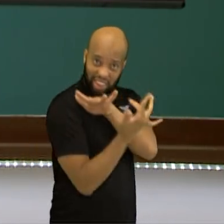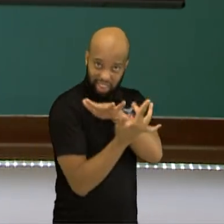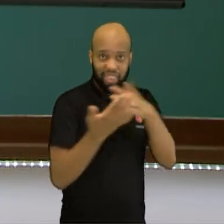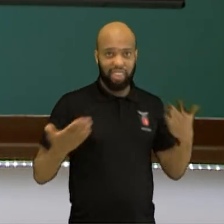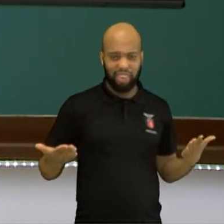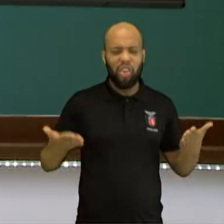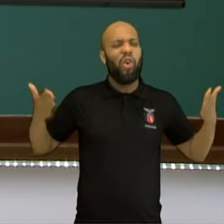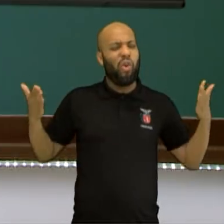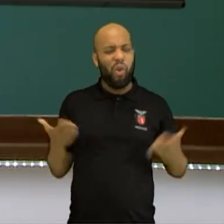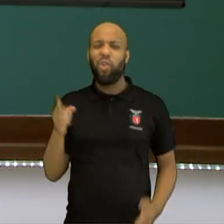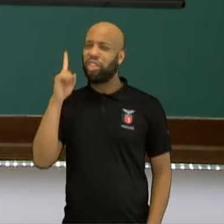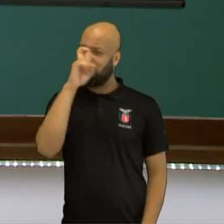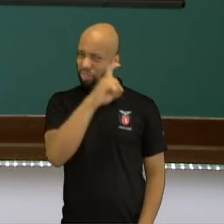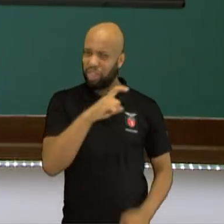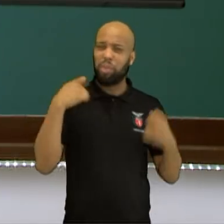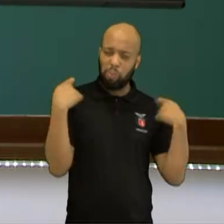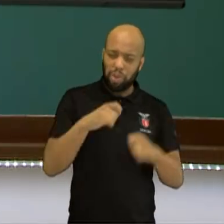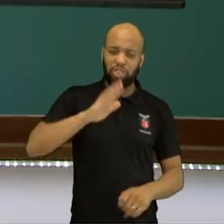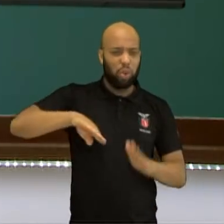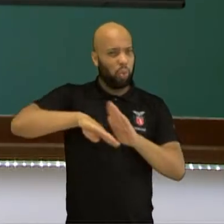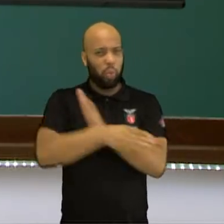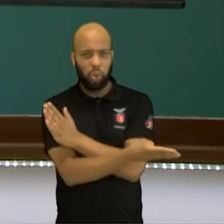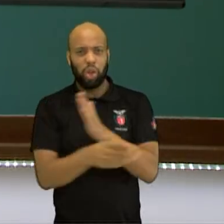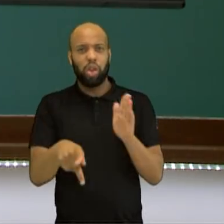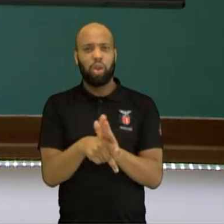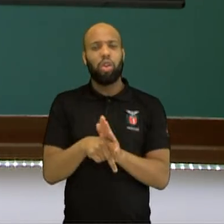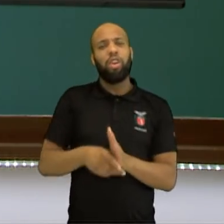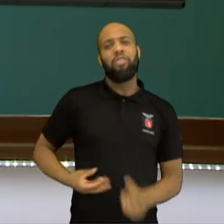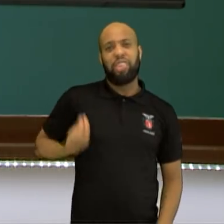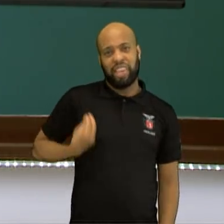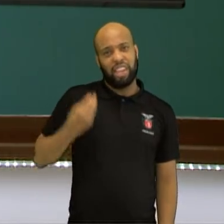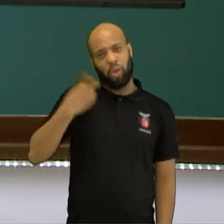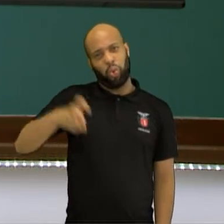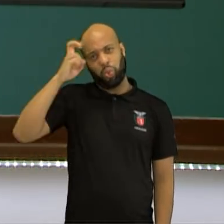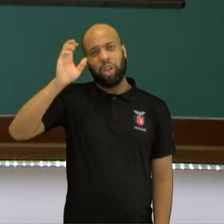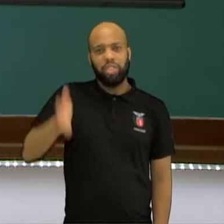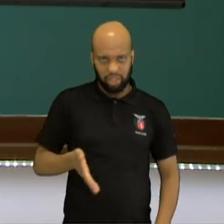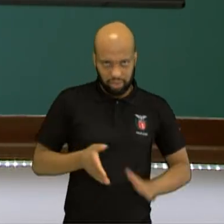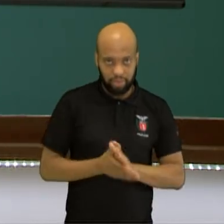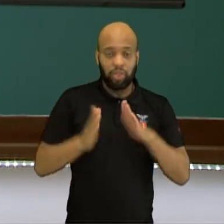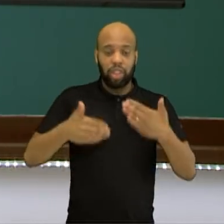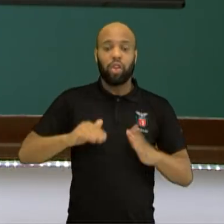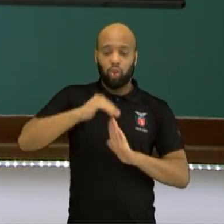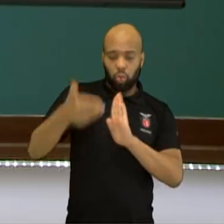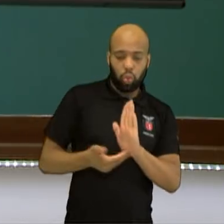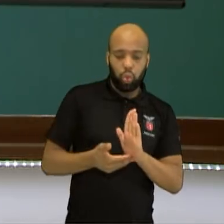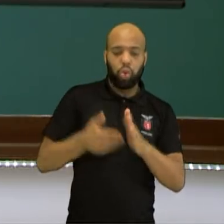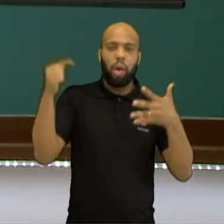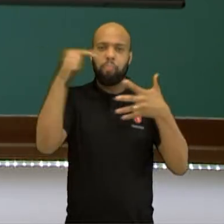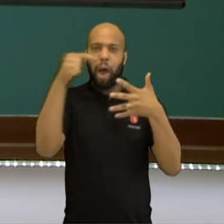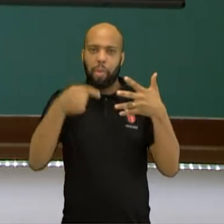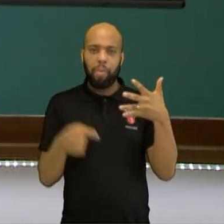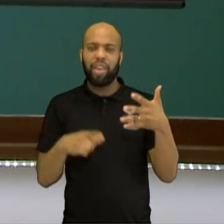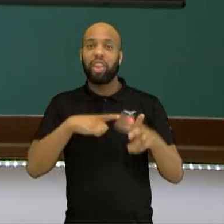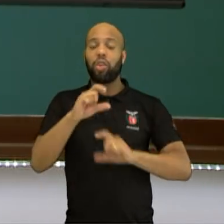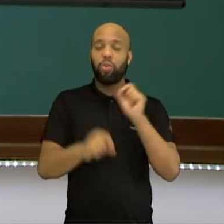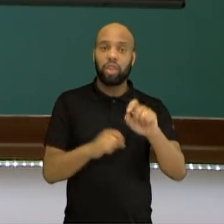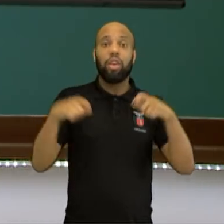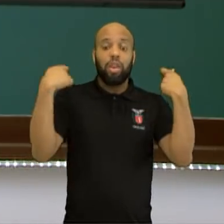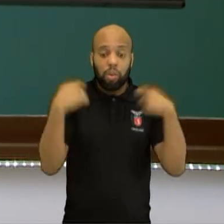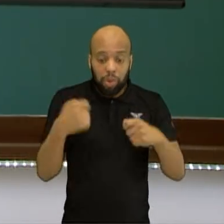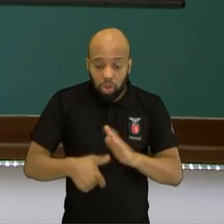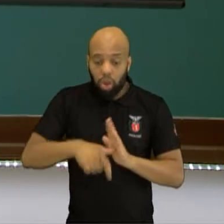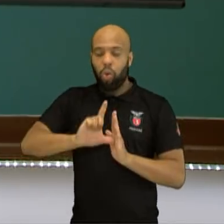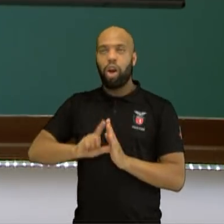sociais? É muito difícil, isso já está no nosso contexto, né? E tudo isso dependeu de